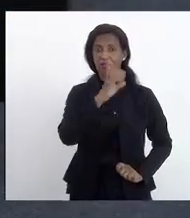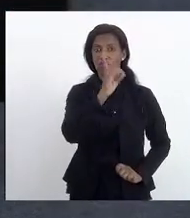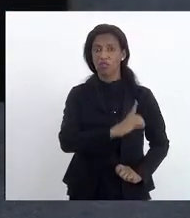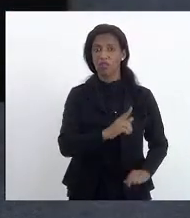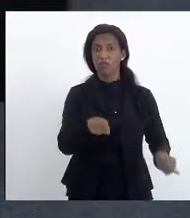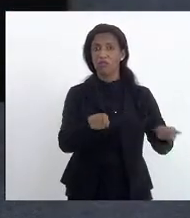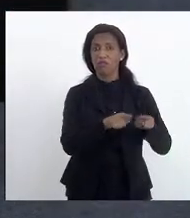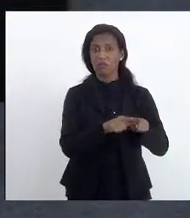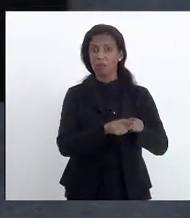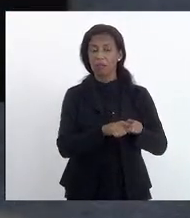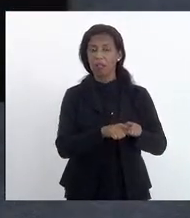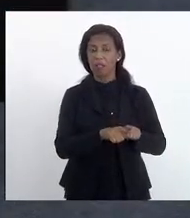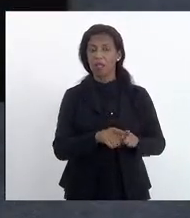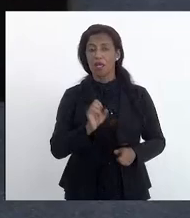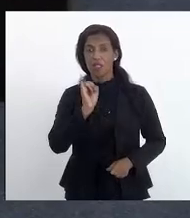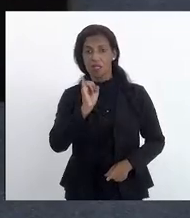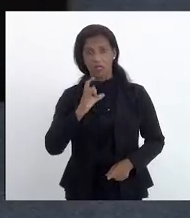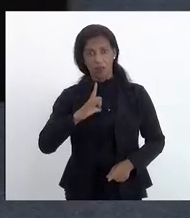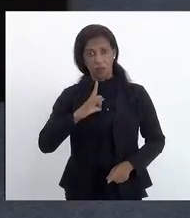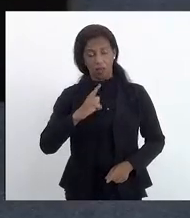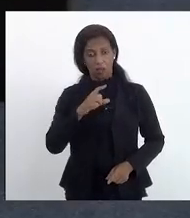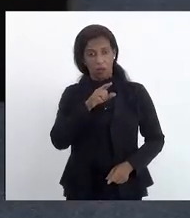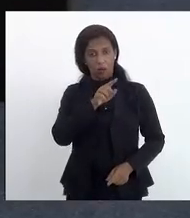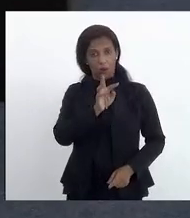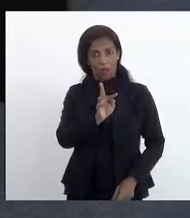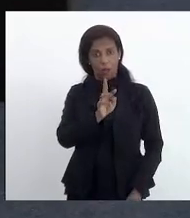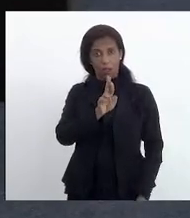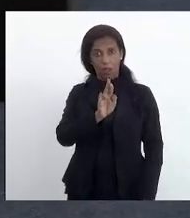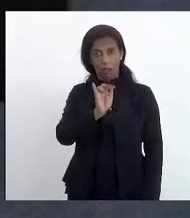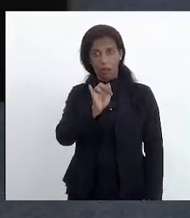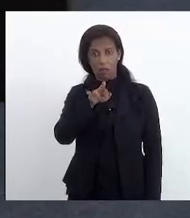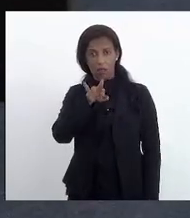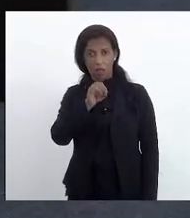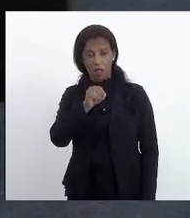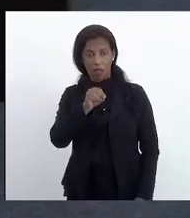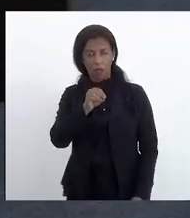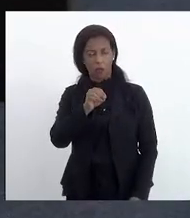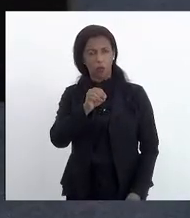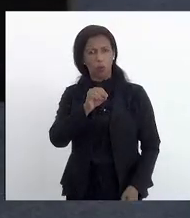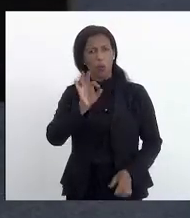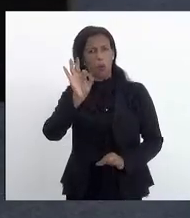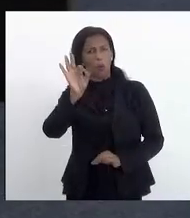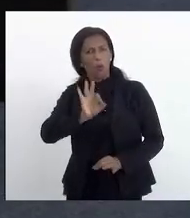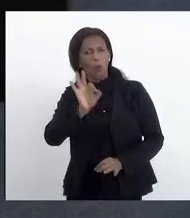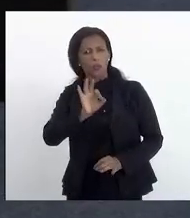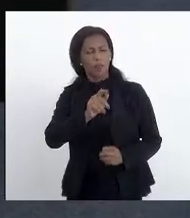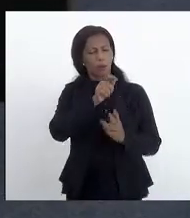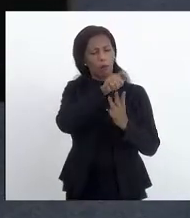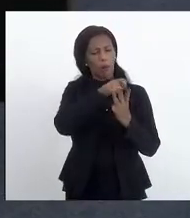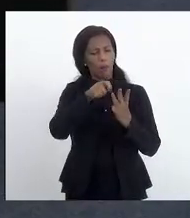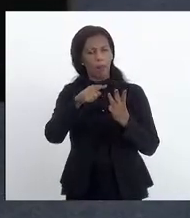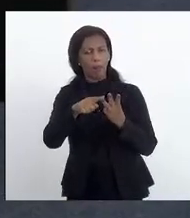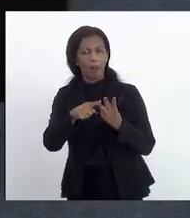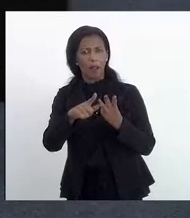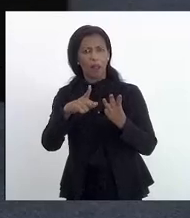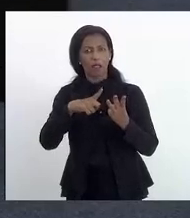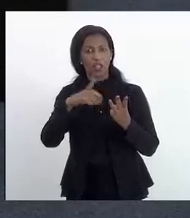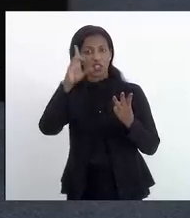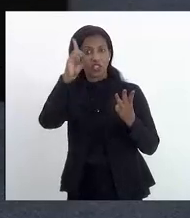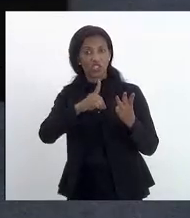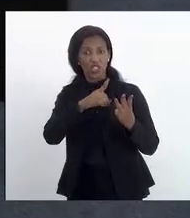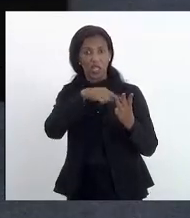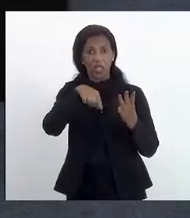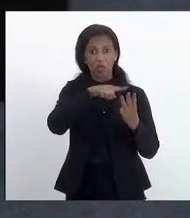direito. Se eu tenho um triênio e tirei o triênio em agosto desse ano, e